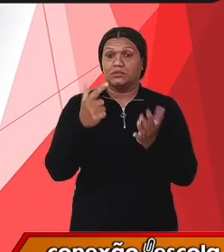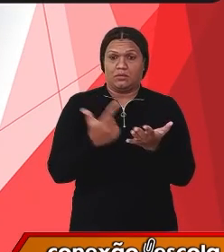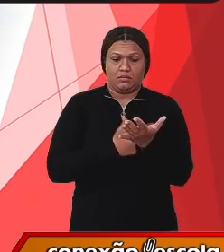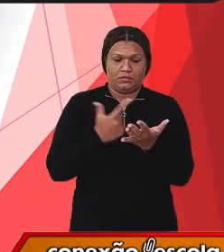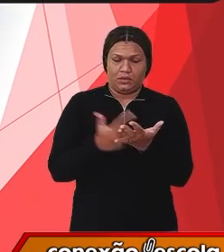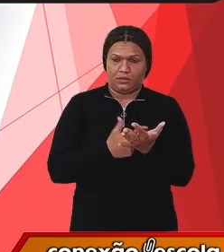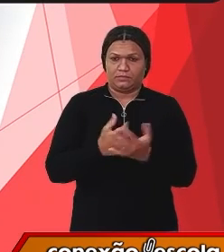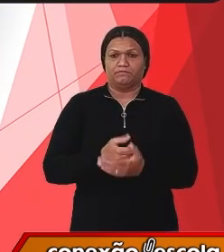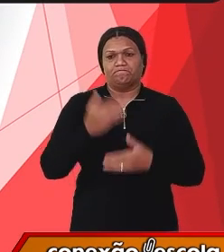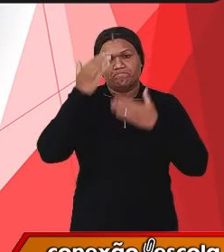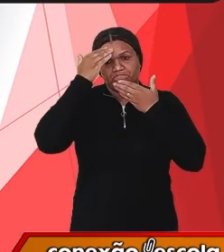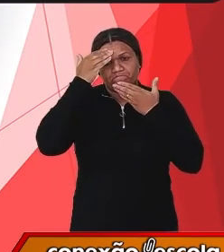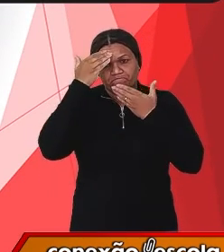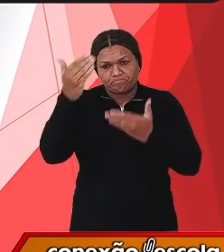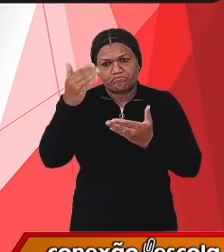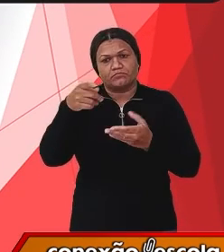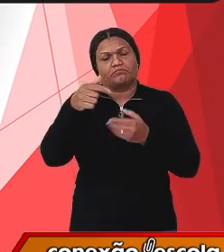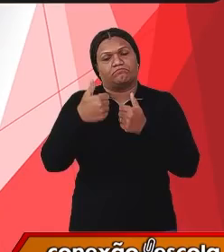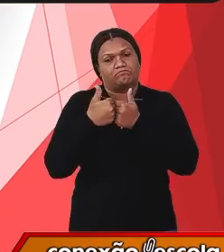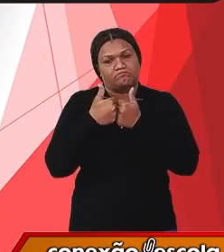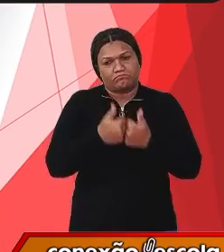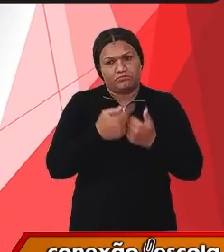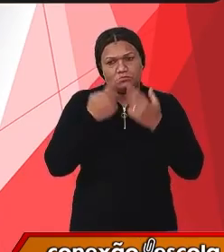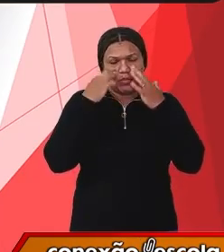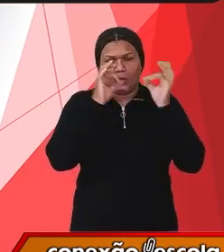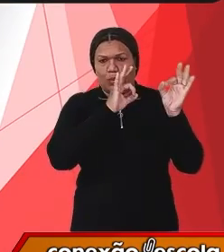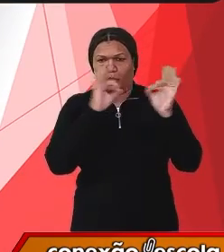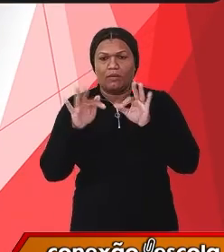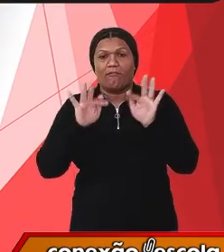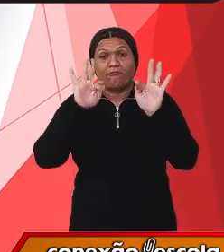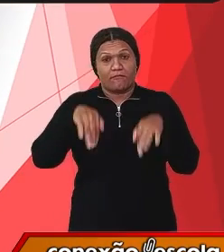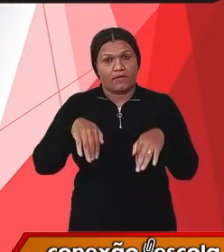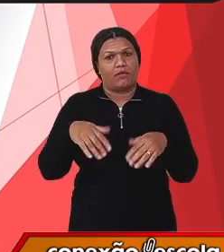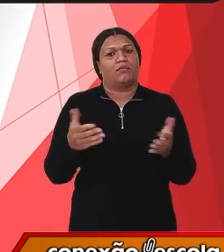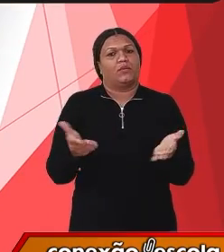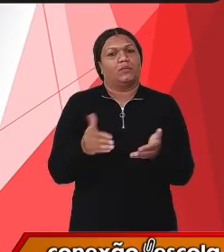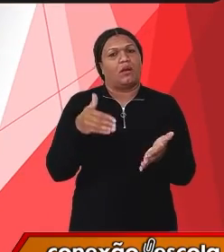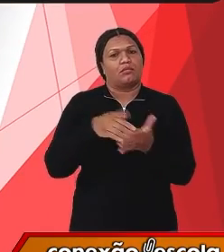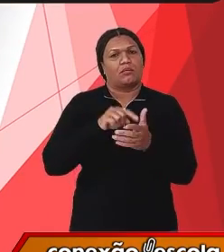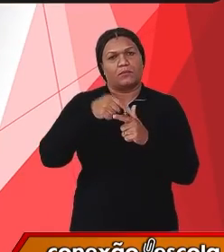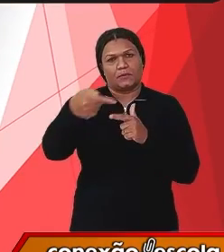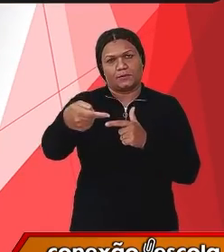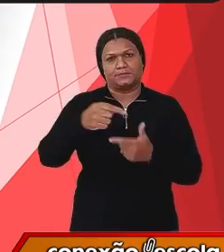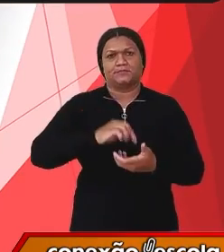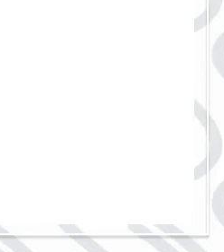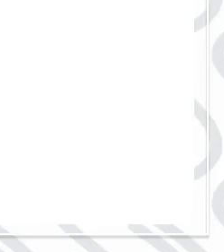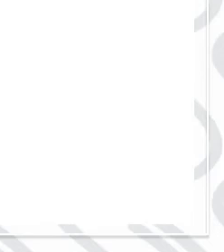Obrigado por nos acompanhar até aqui, encerramos por aqui e até a próxima.